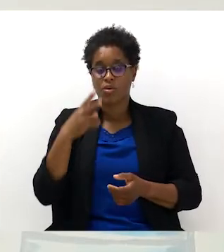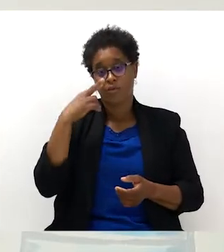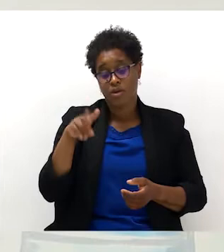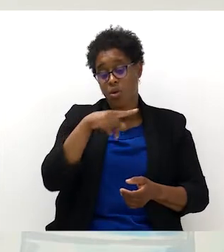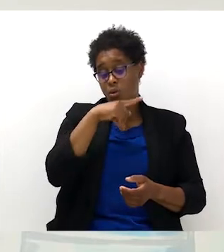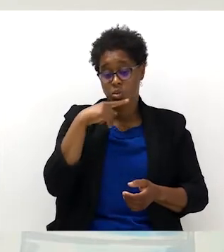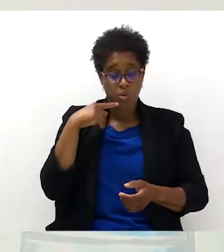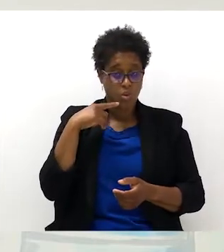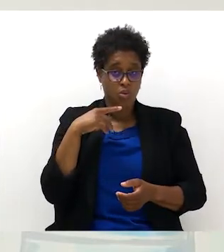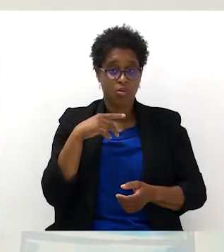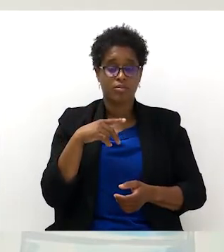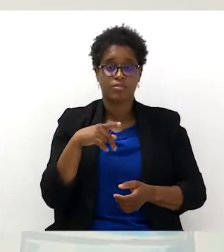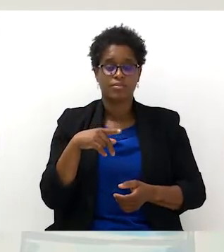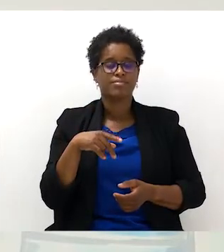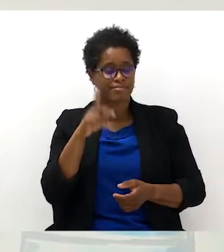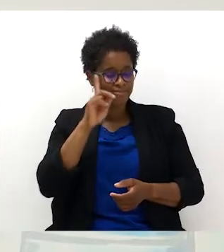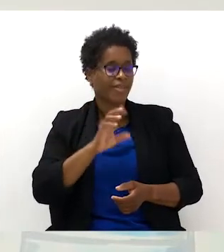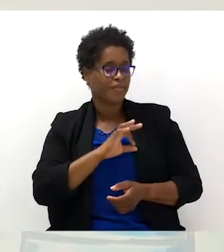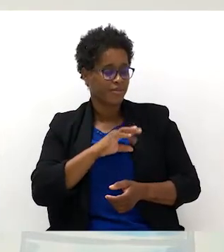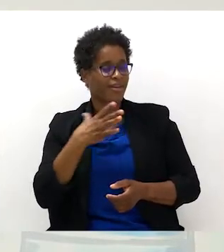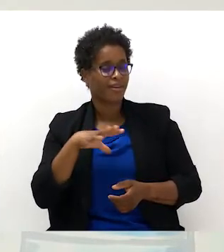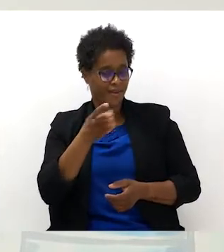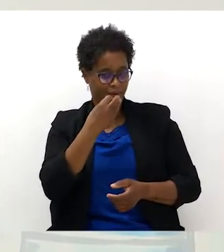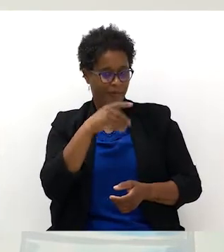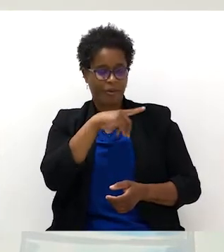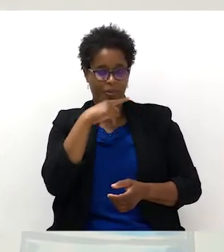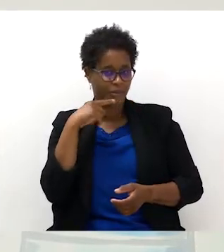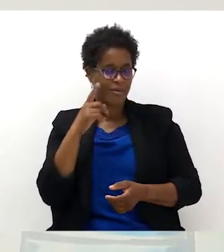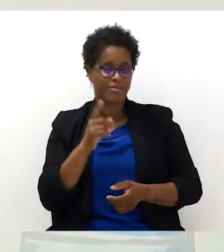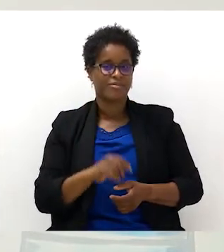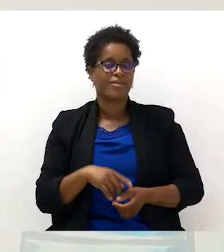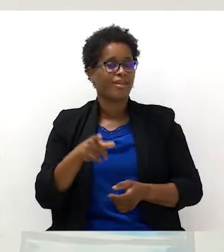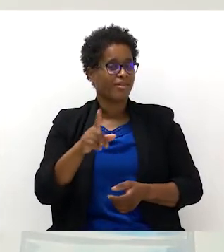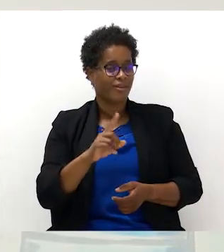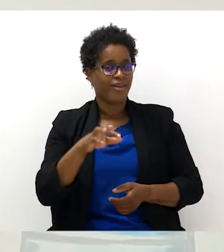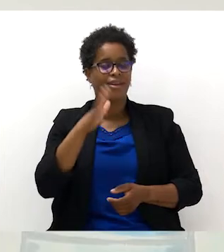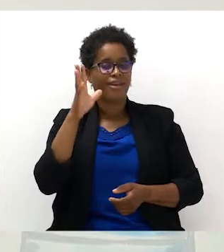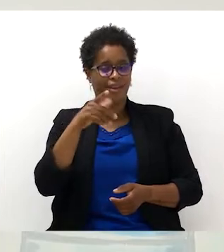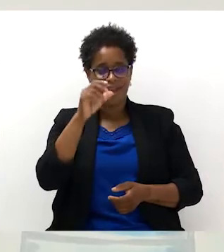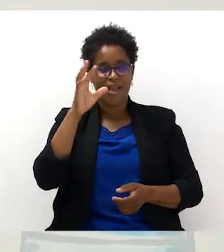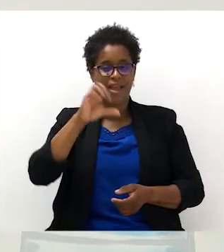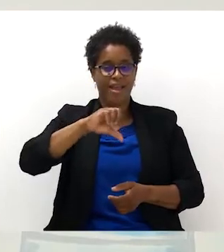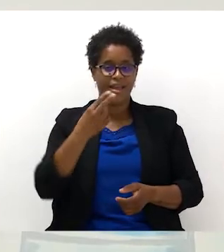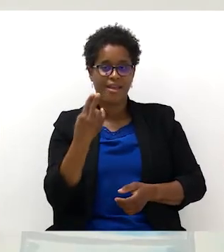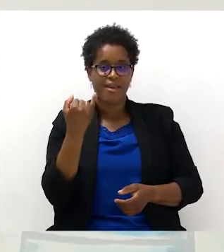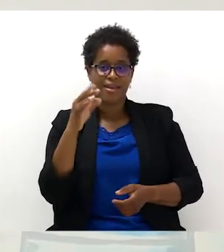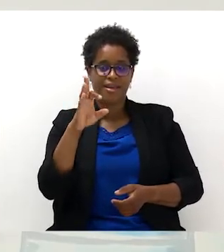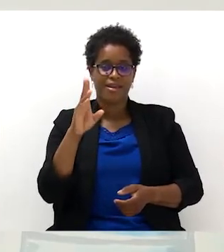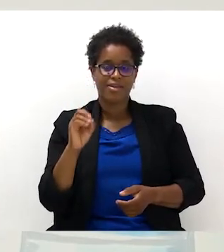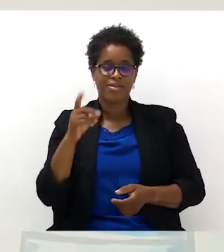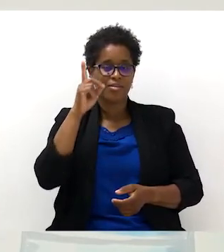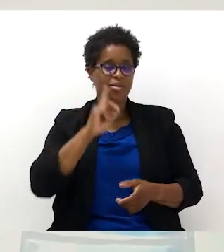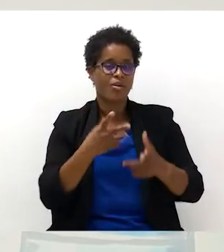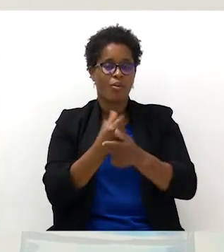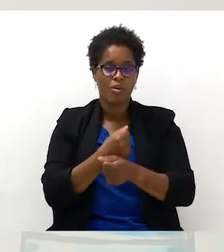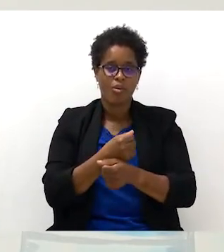Aliás, não bolo, a professora quer comer bolo. Então, é o queijo. O queijo que a Marta comprou. O queijo